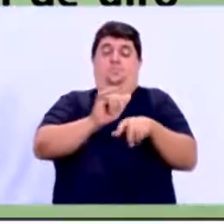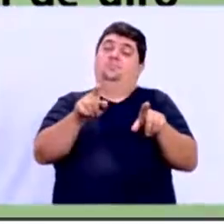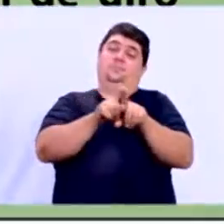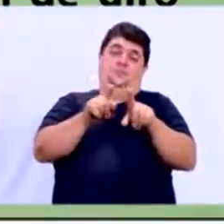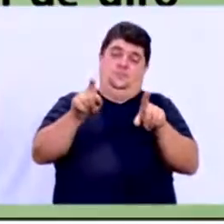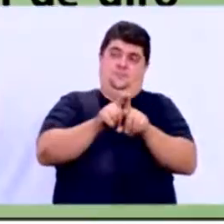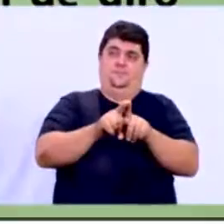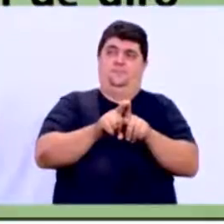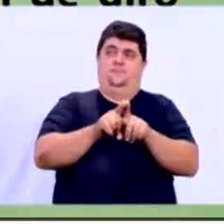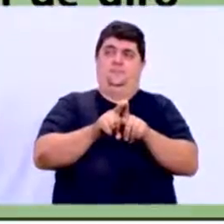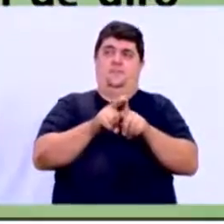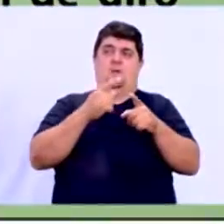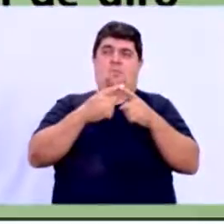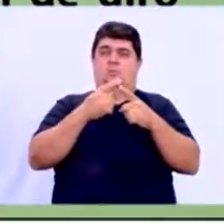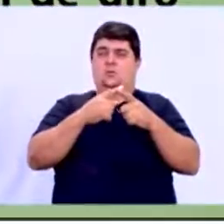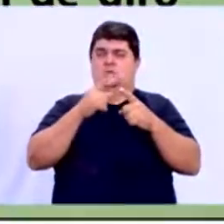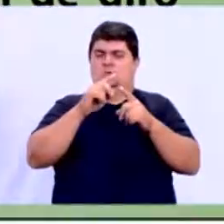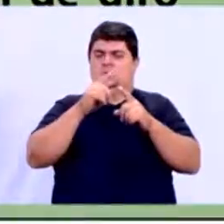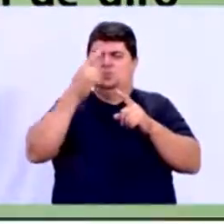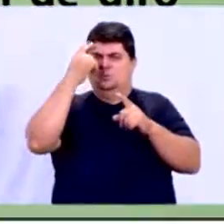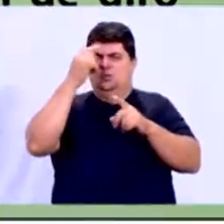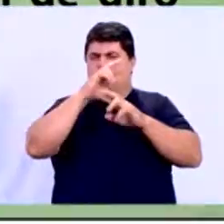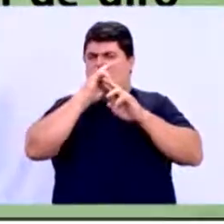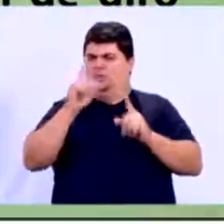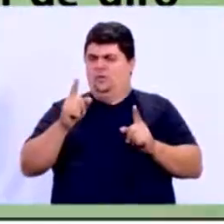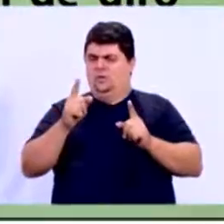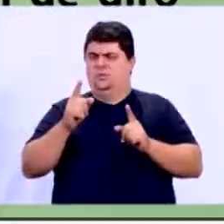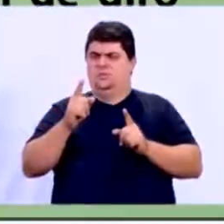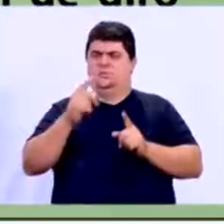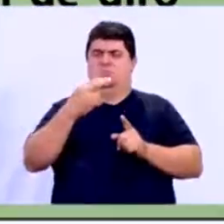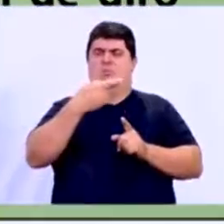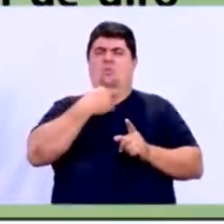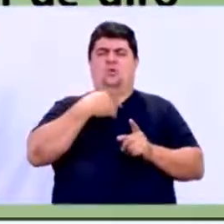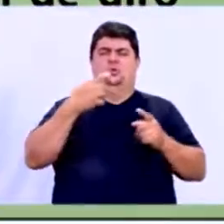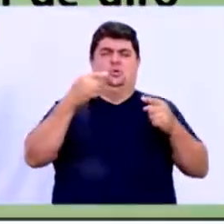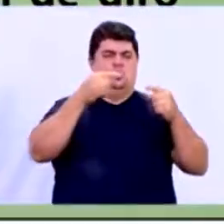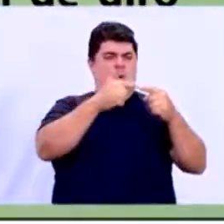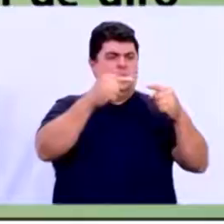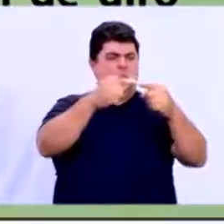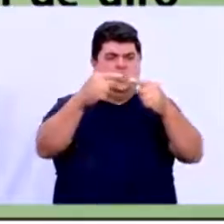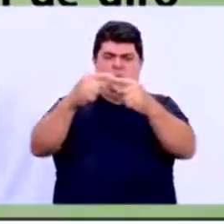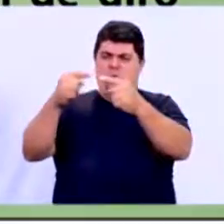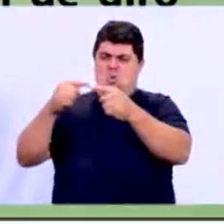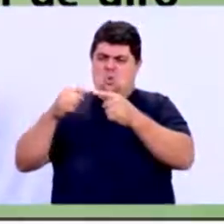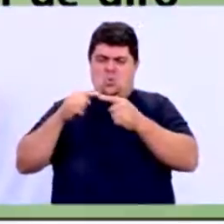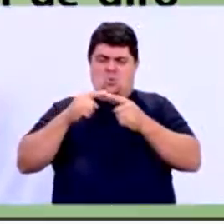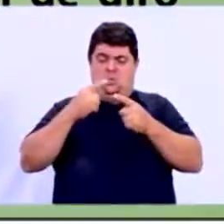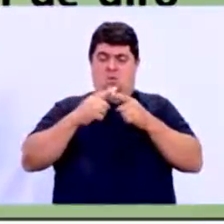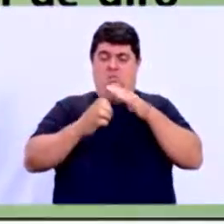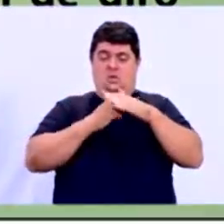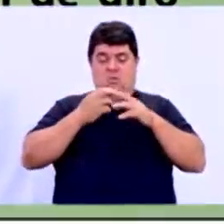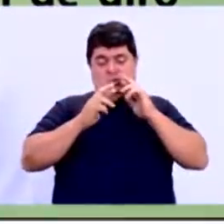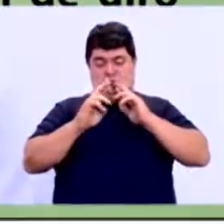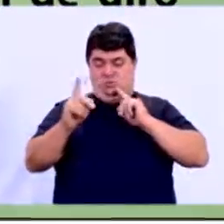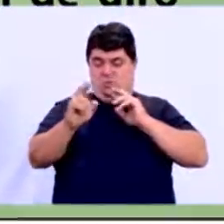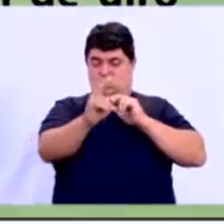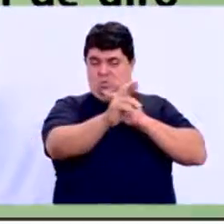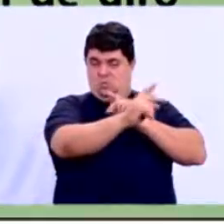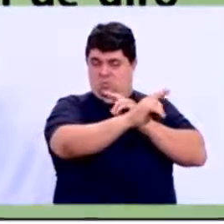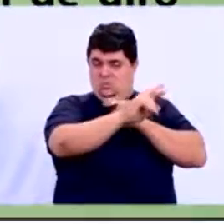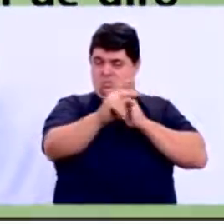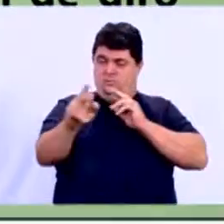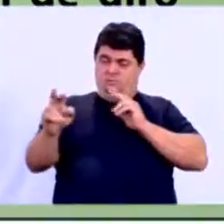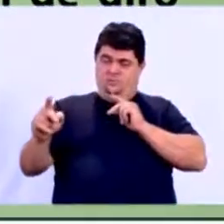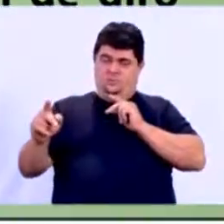estrategicamente, né? De forma diferente. Então, esses seriam os aspectos que a empresa vai privilegiar, né? O que a